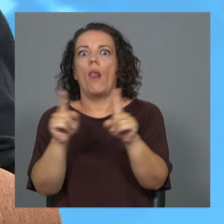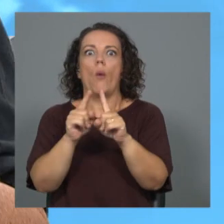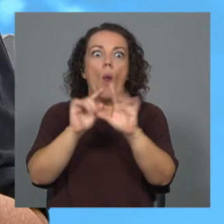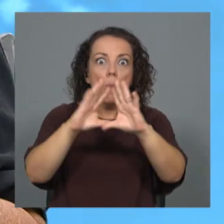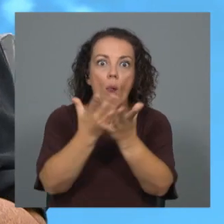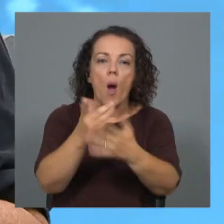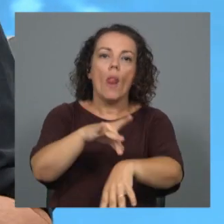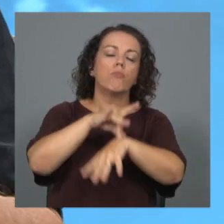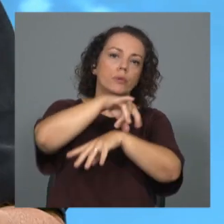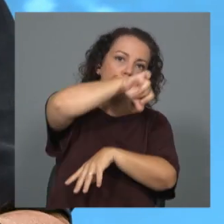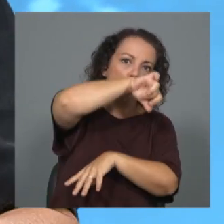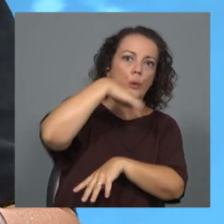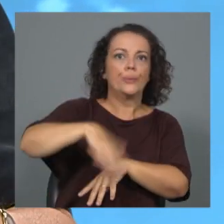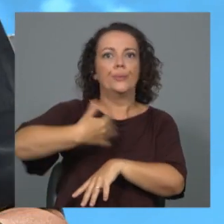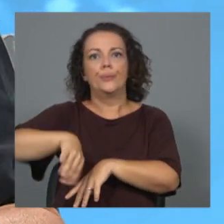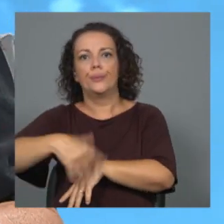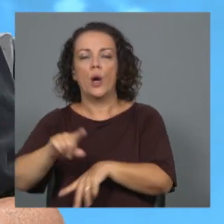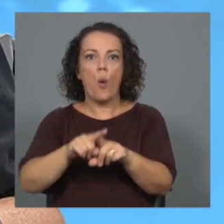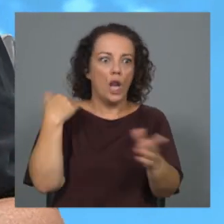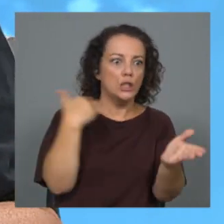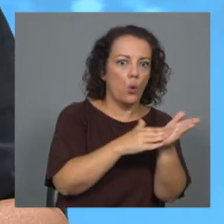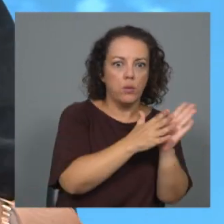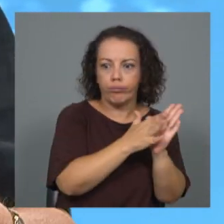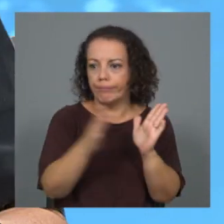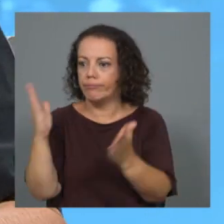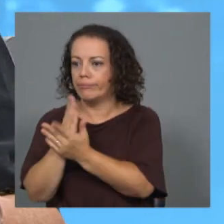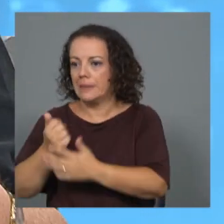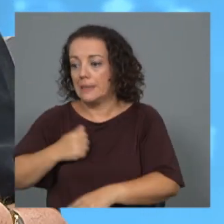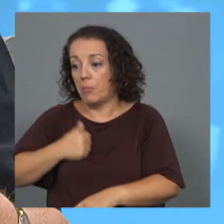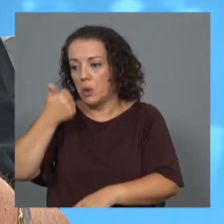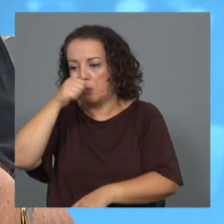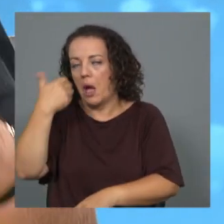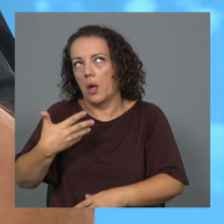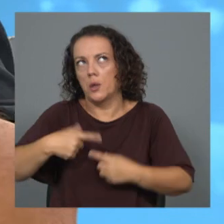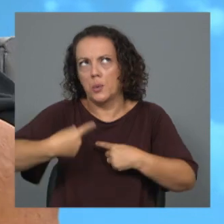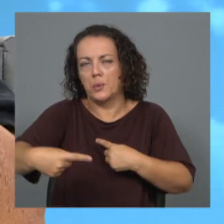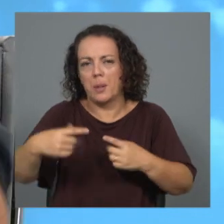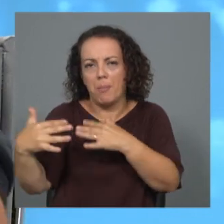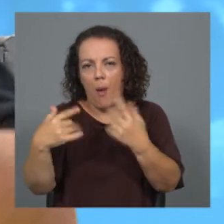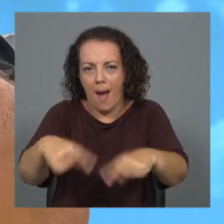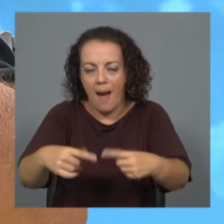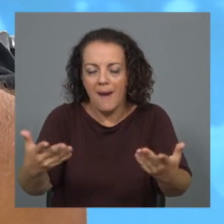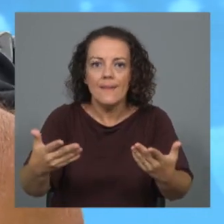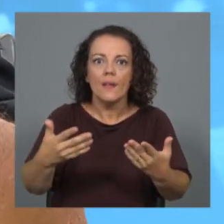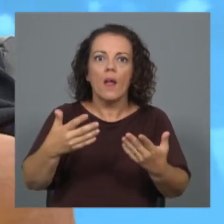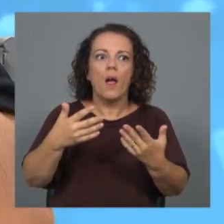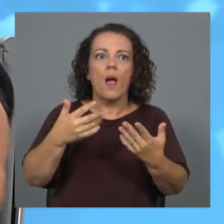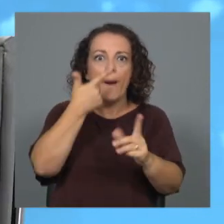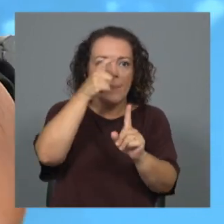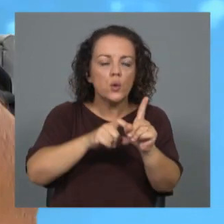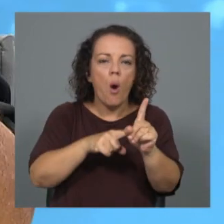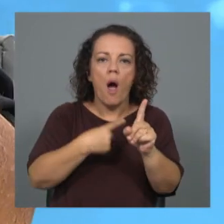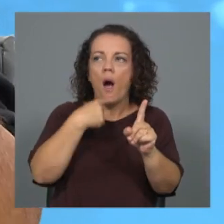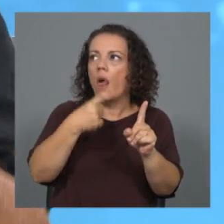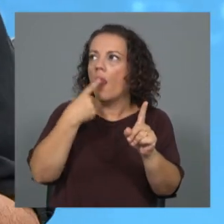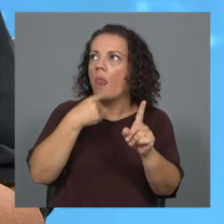E torna-se escravo daquilo. E de segunda-feira até sábado, ou até domingo, porque agora há jogos todos os dias, só fala de bola, quer dizer, vive